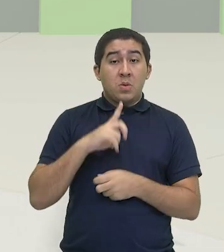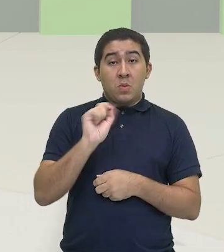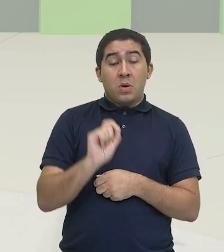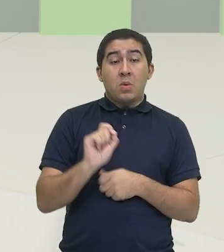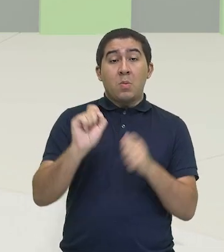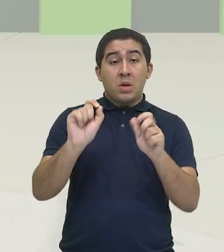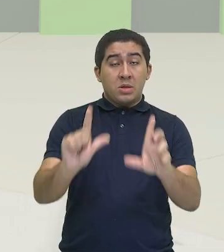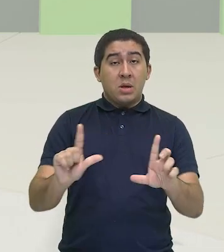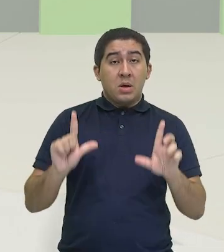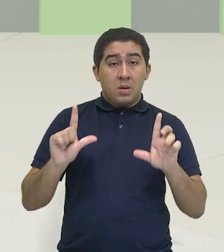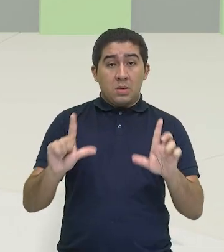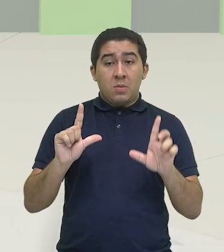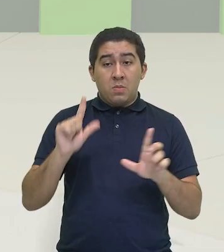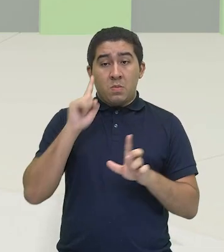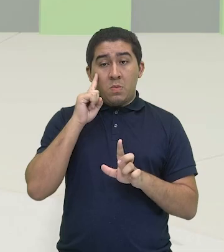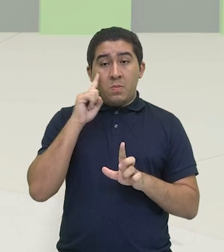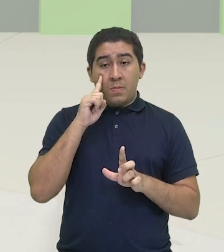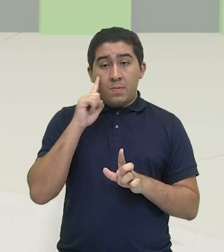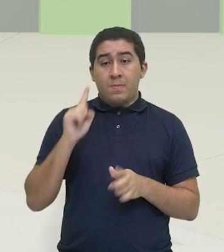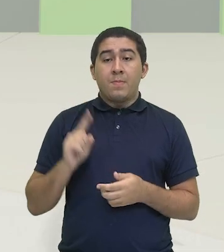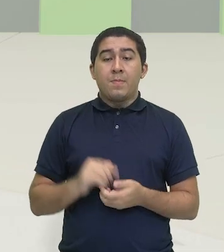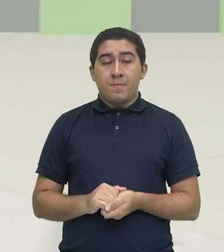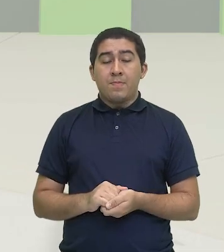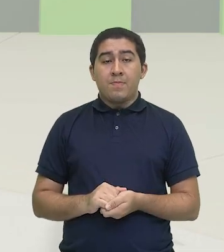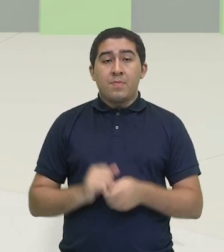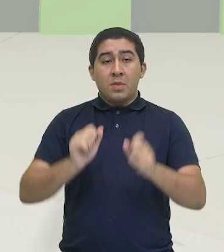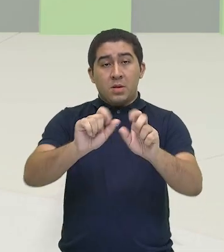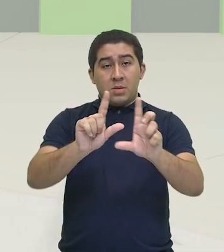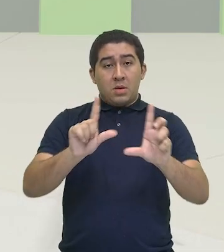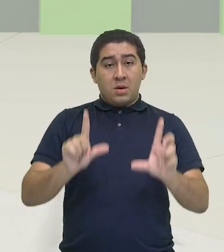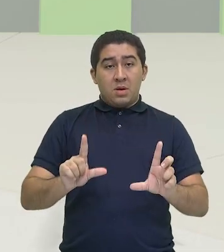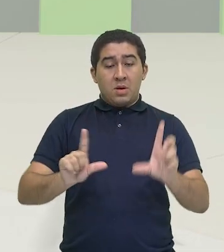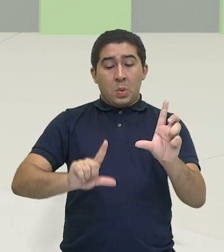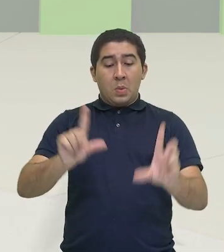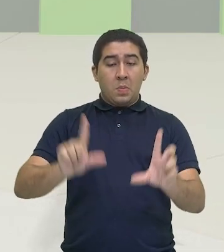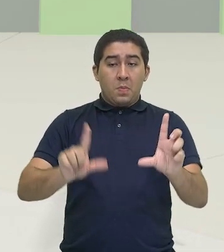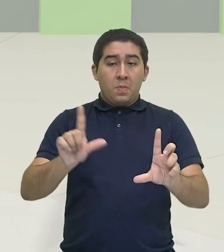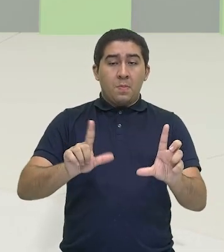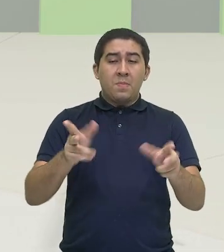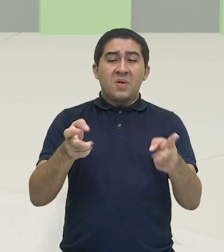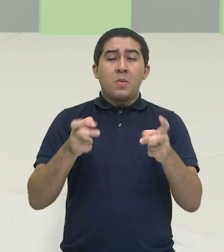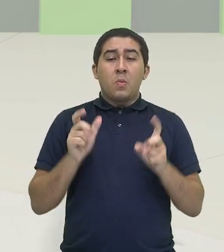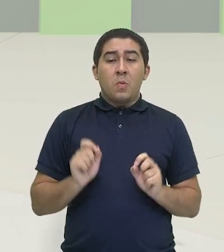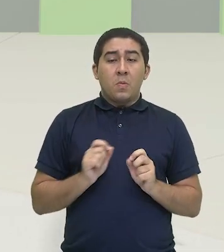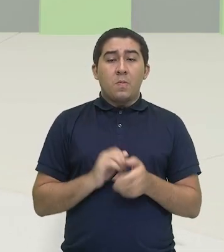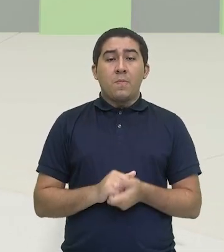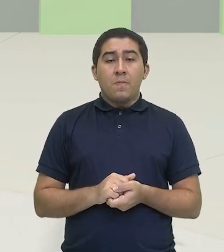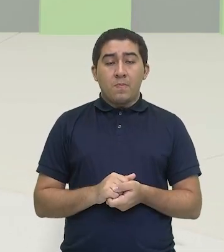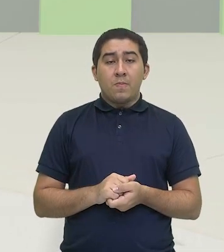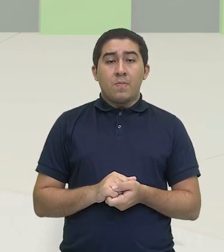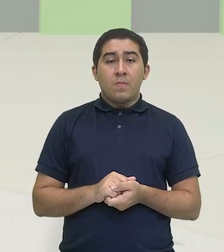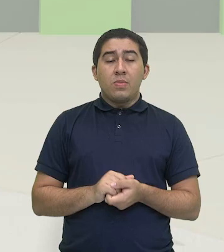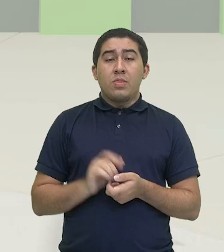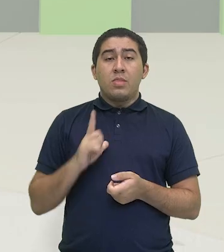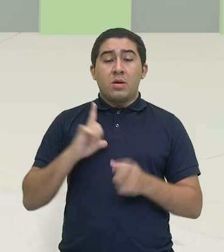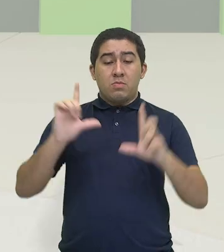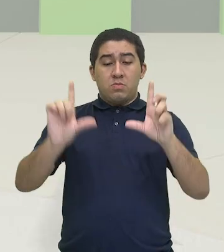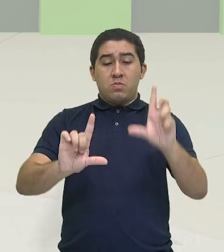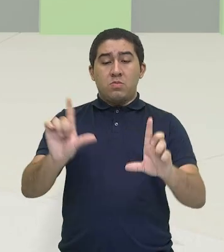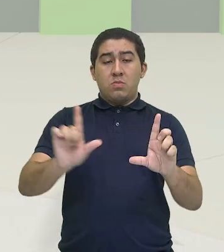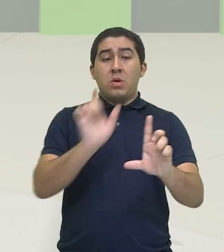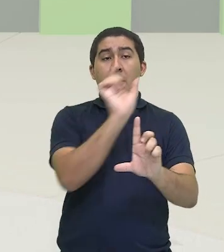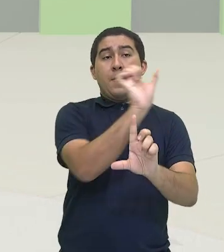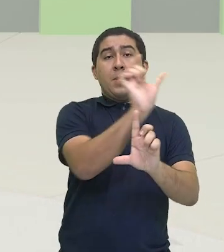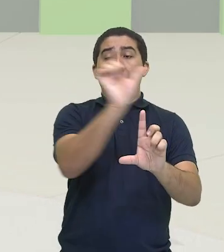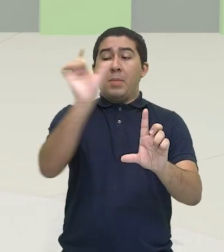de computador e nessa tela de computador, observe a composição,